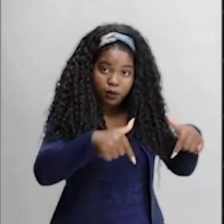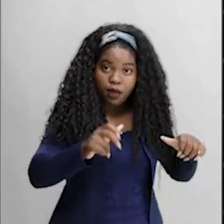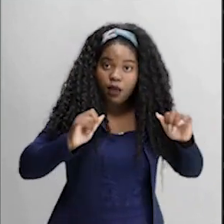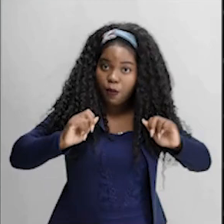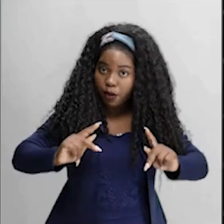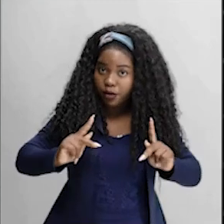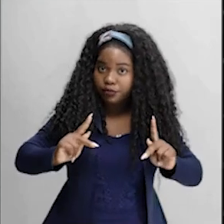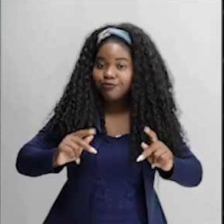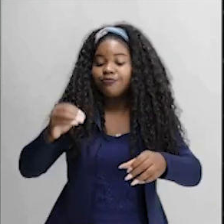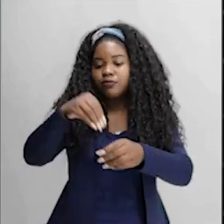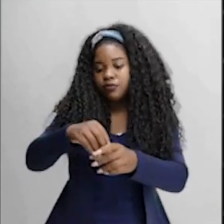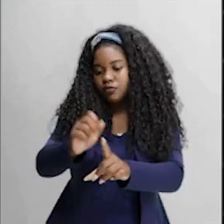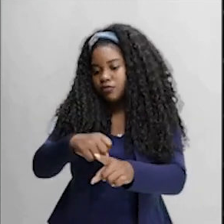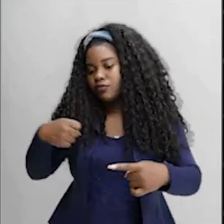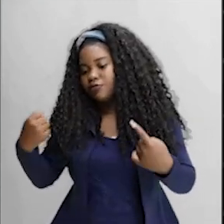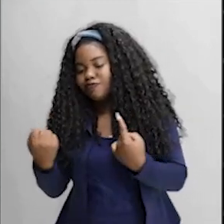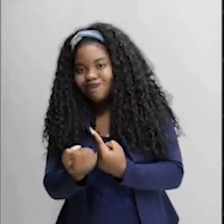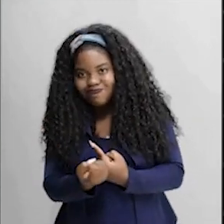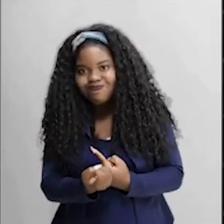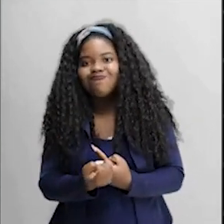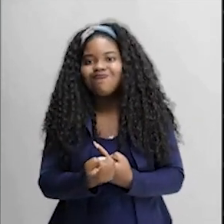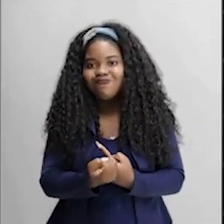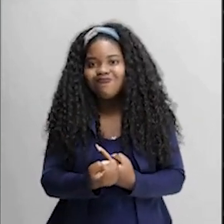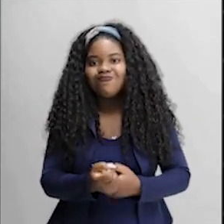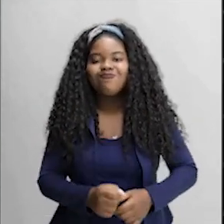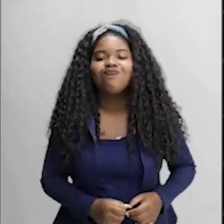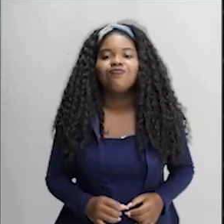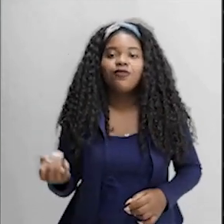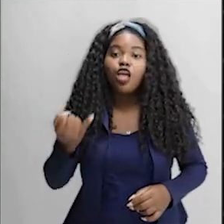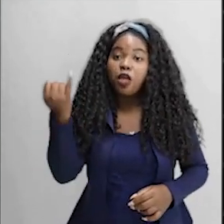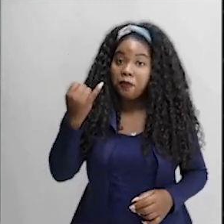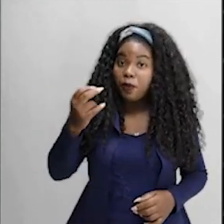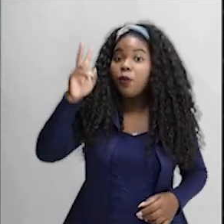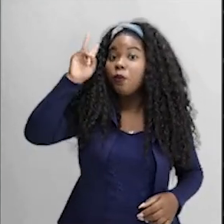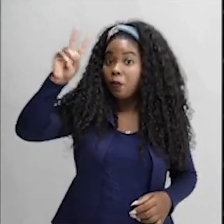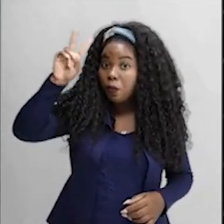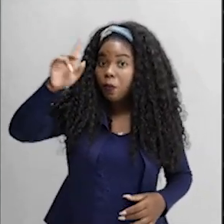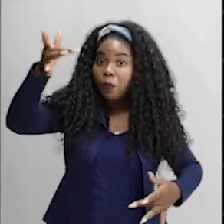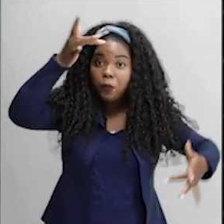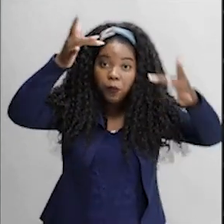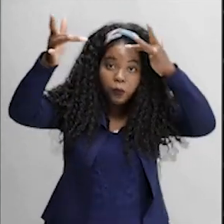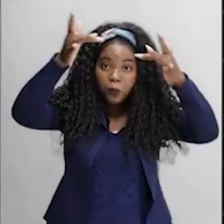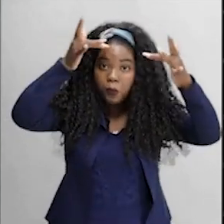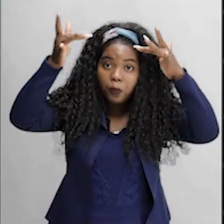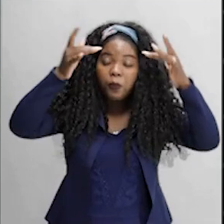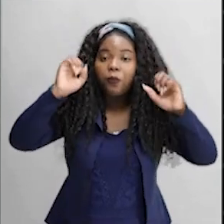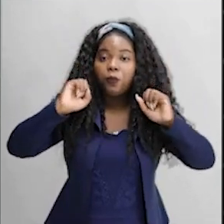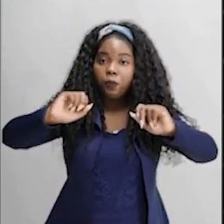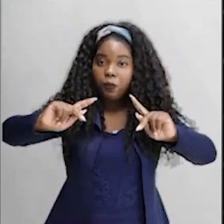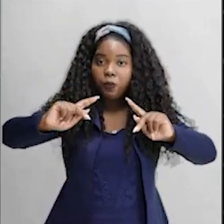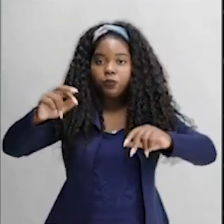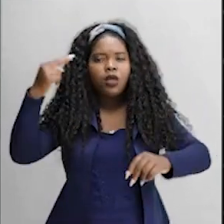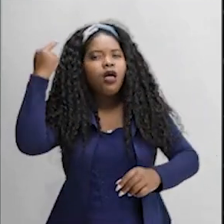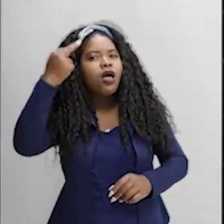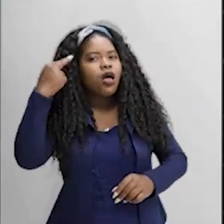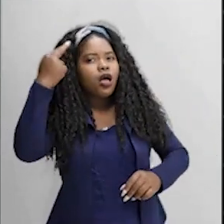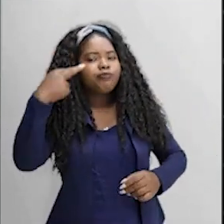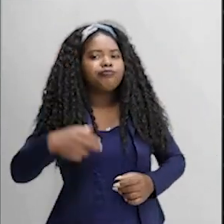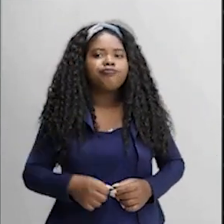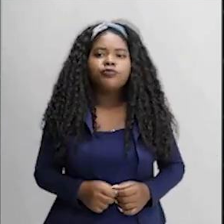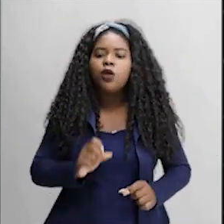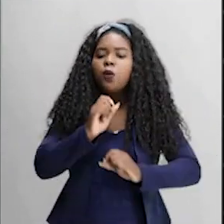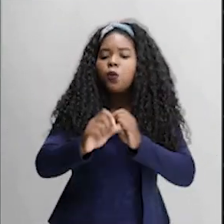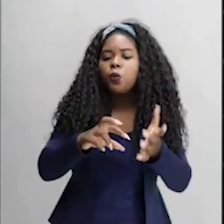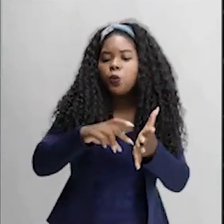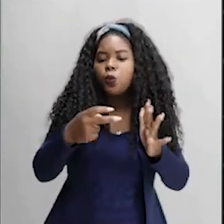natural dentro da sociedade, correto? Isso é importante que você aí grave com você, guarde com você e tenha esta reflexão. O que